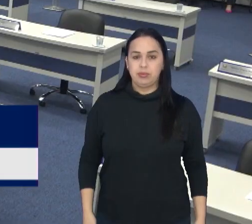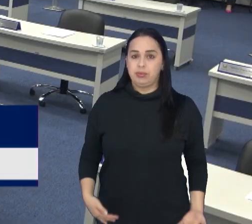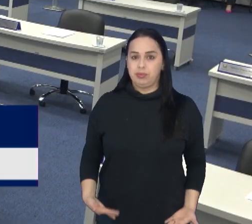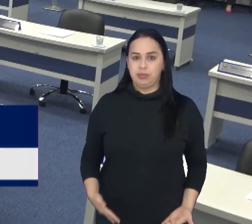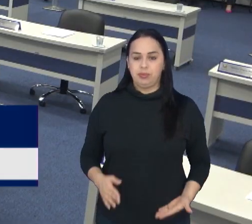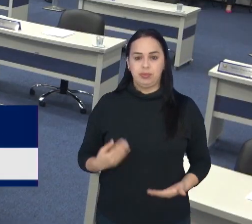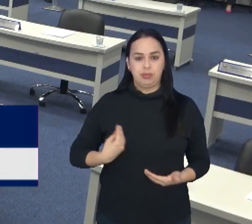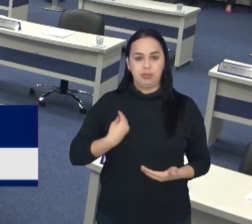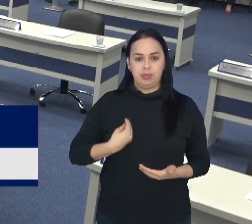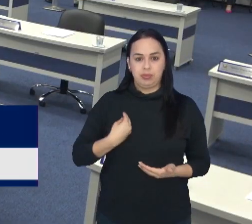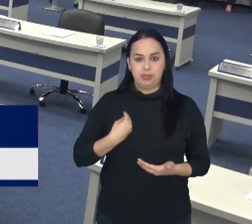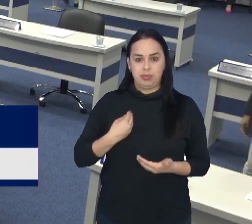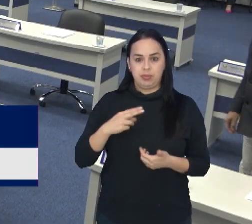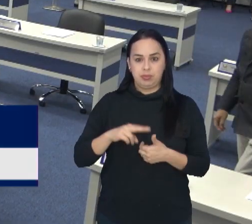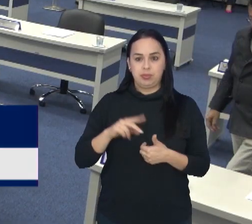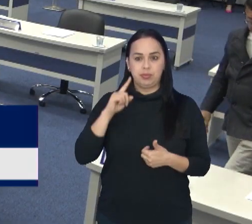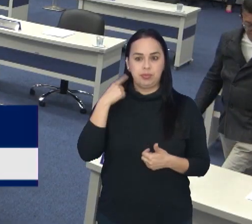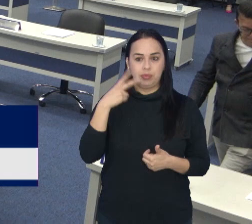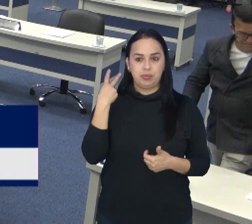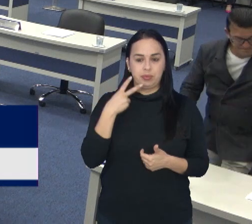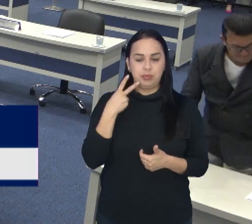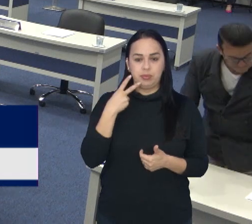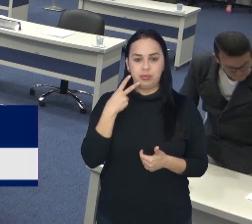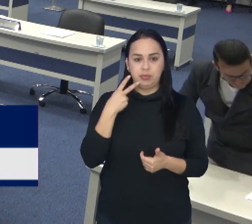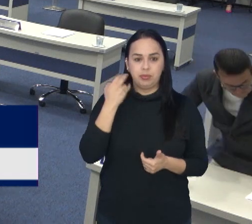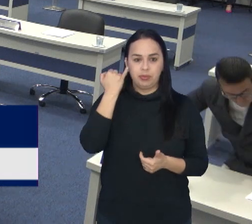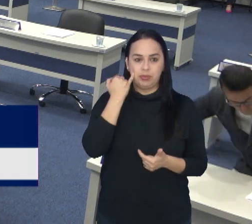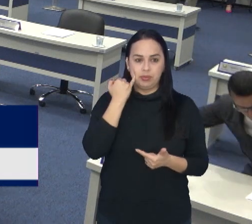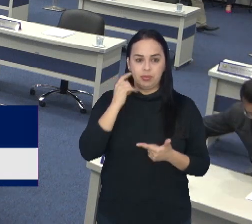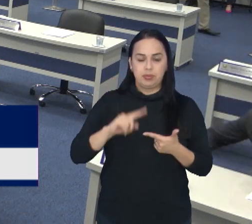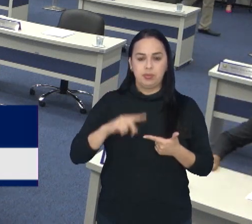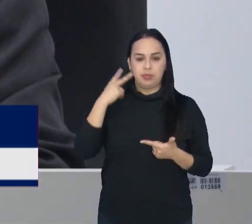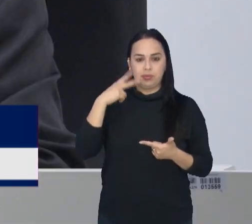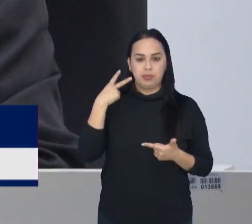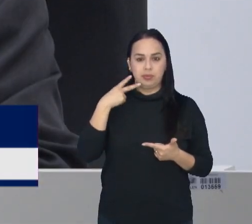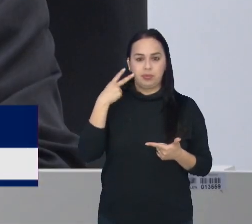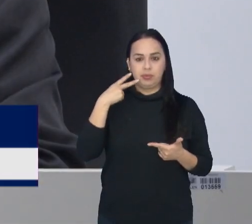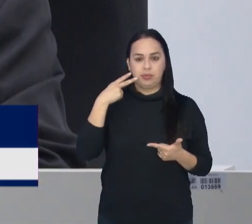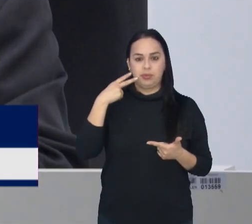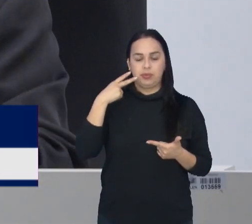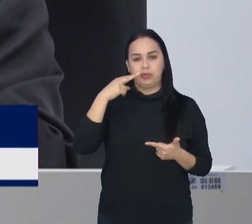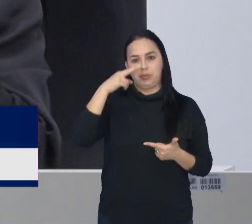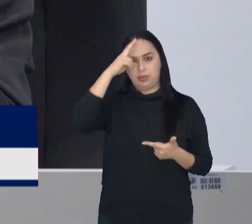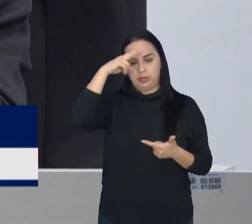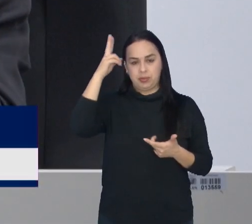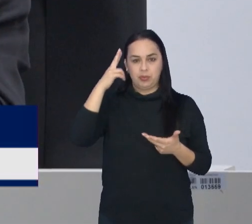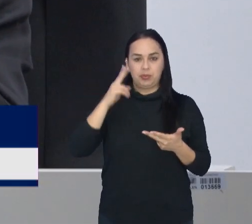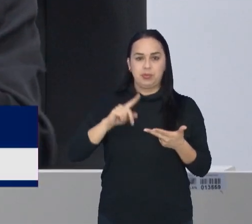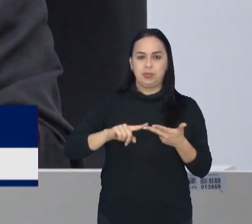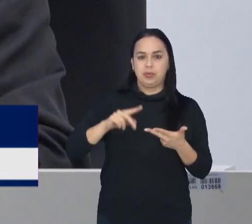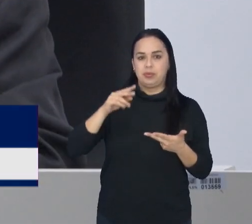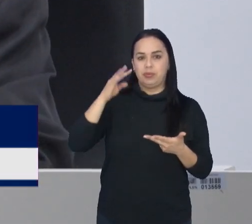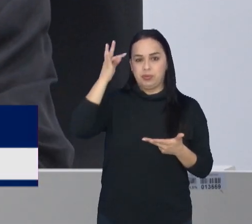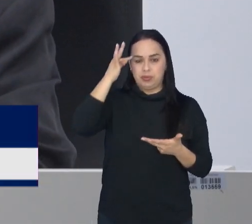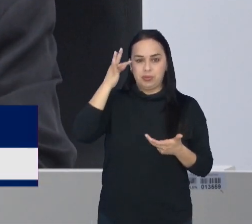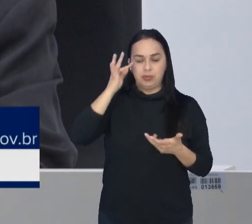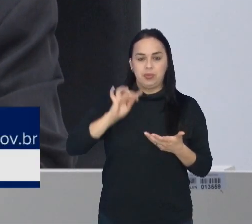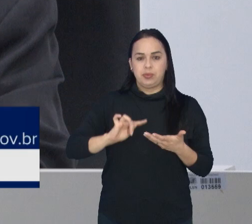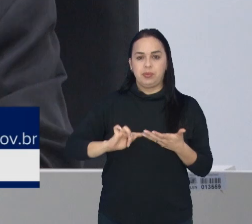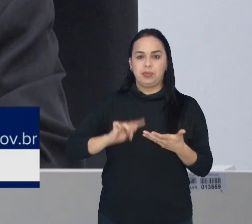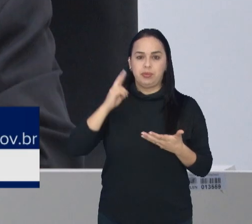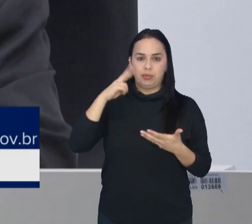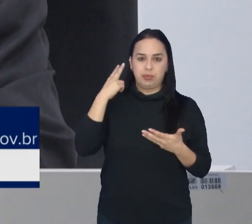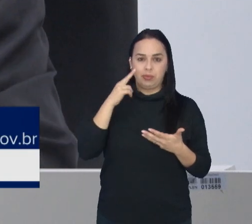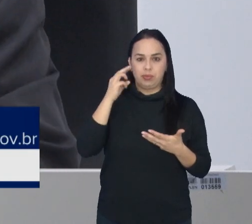Estão presentes os seguintes vereadores: vereador Zé Luiz, vereador Roberto Chagas, vereador Tomás Henrique,